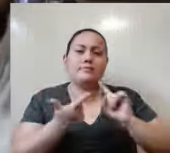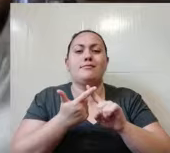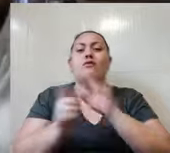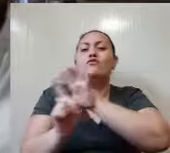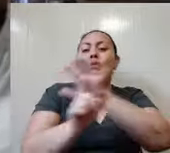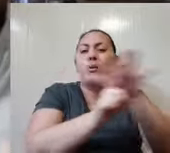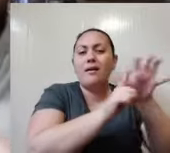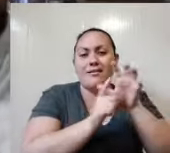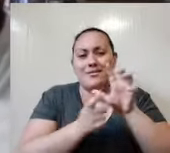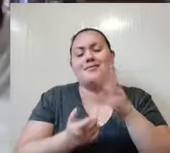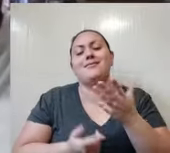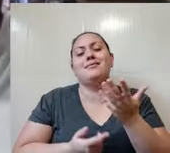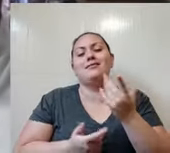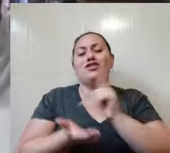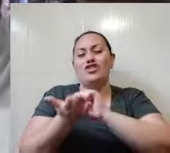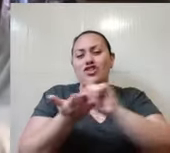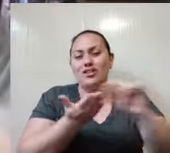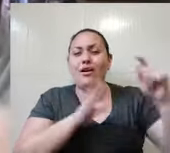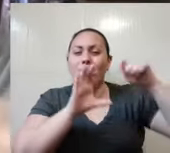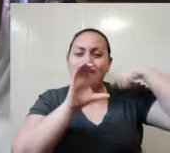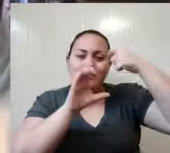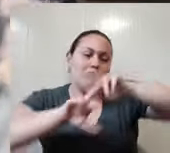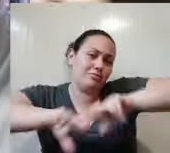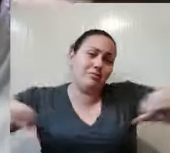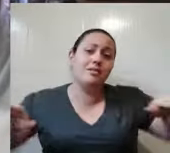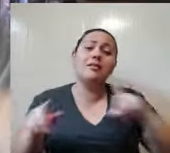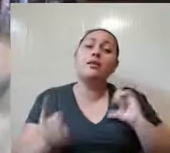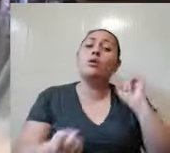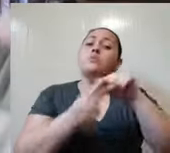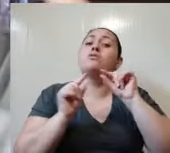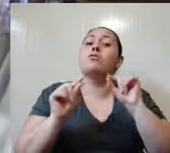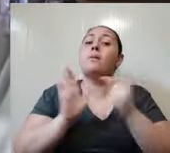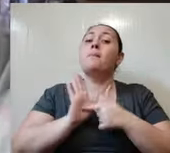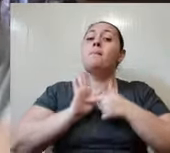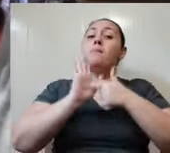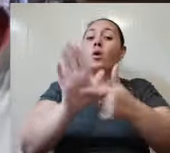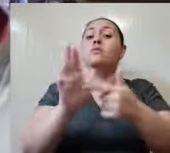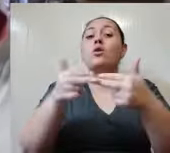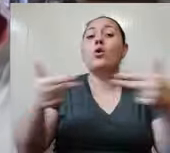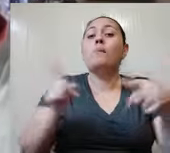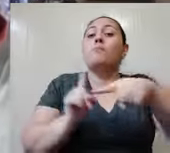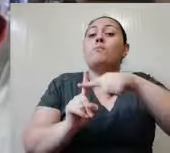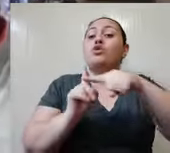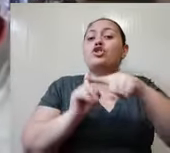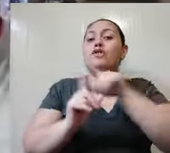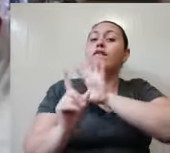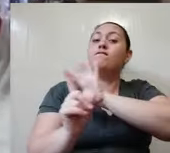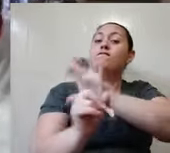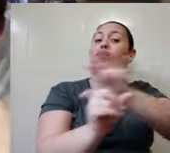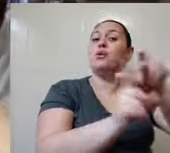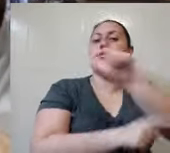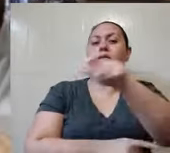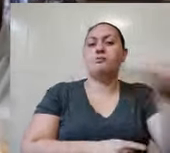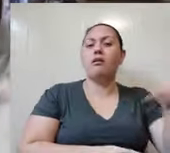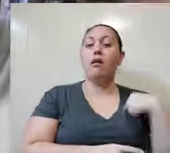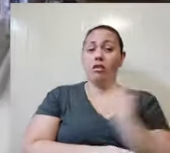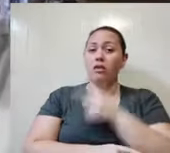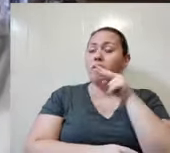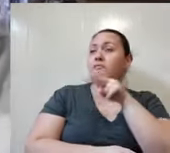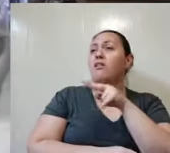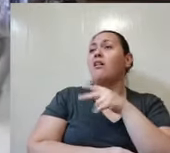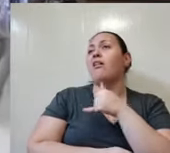digitais, que tem em sua vida a questão de mostrar uma parte boa para tentar influenciar os outros. E a gente se sente mal